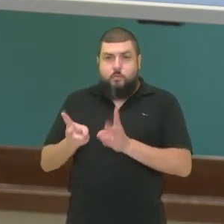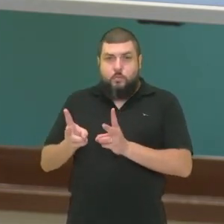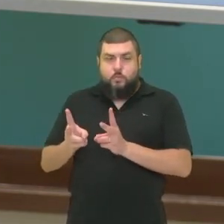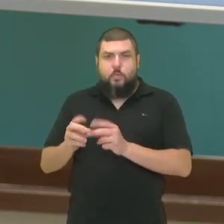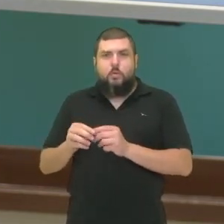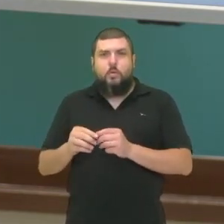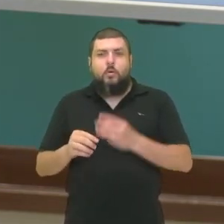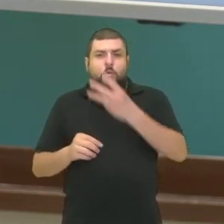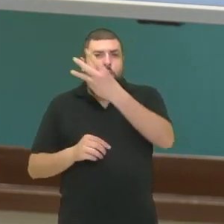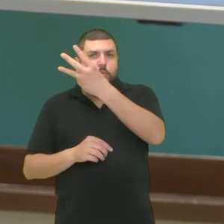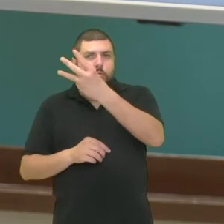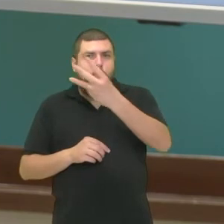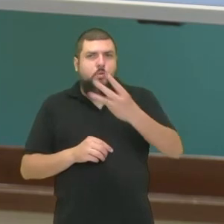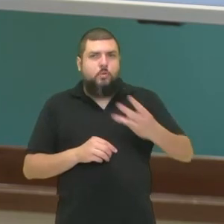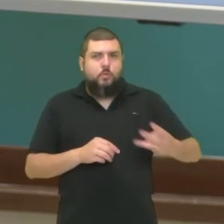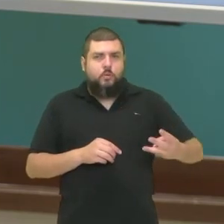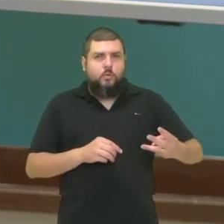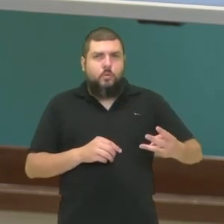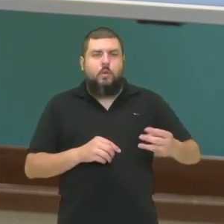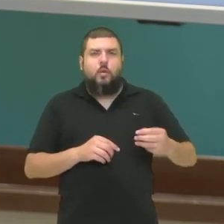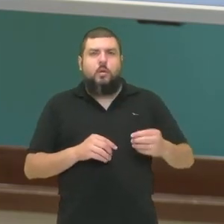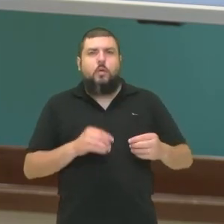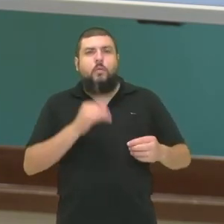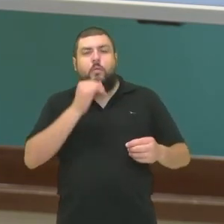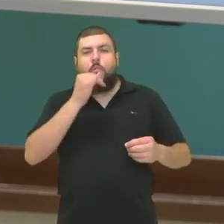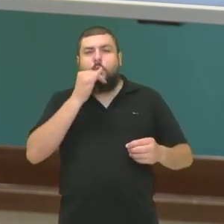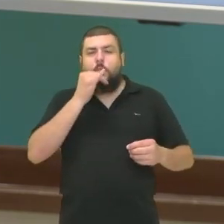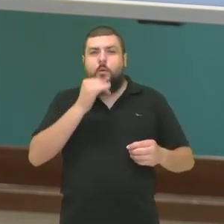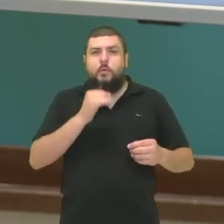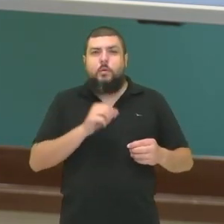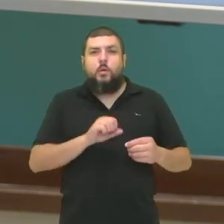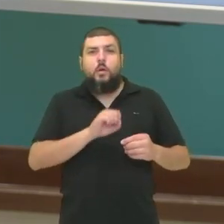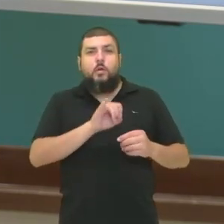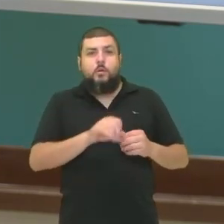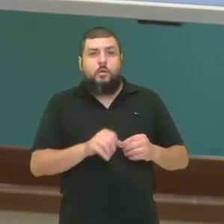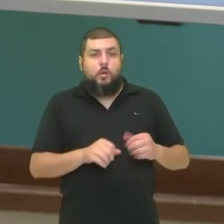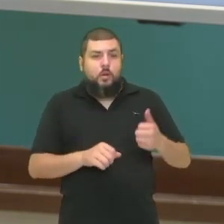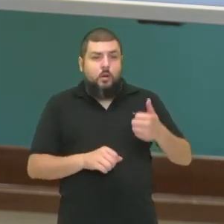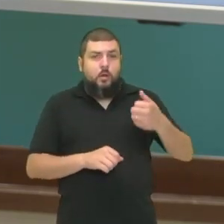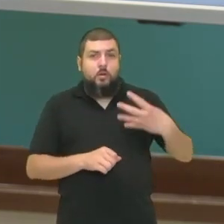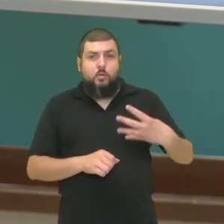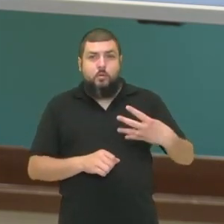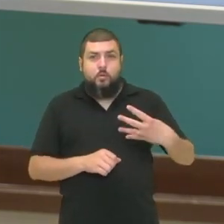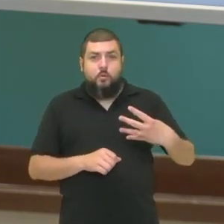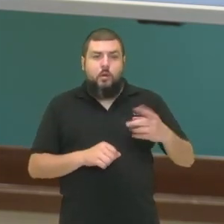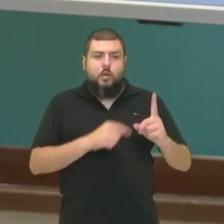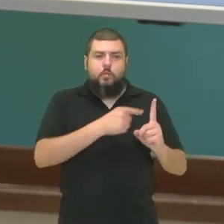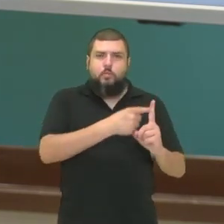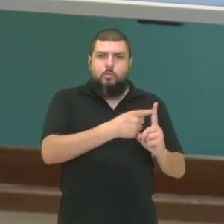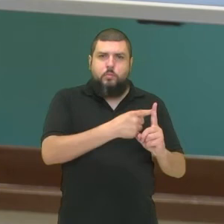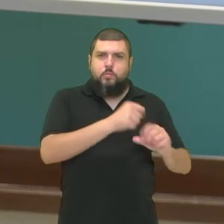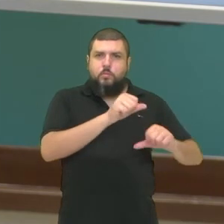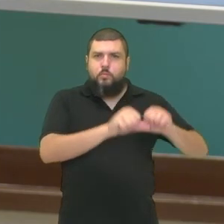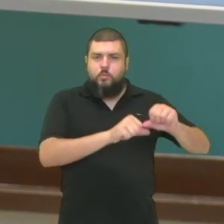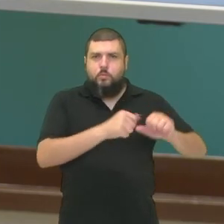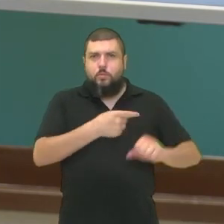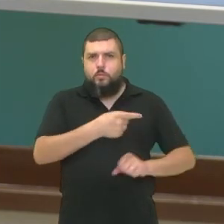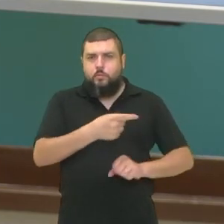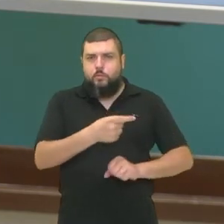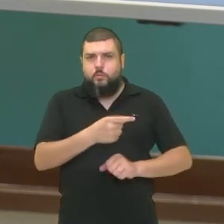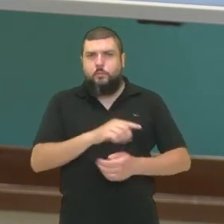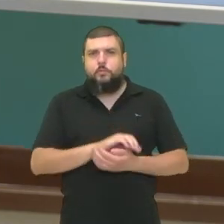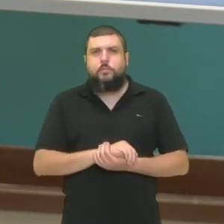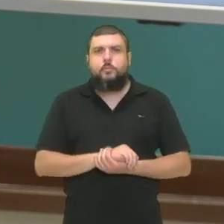vezes 2, 14 vezes 1, 14, sinal trocado, menos 14. Vamos fazer a soma desses